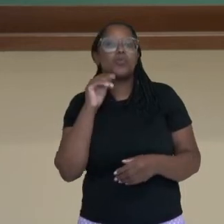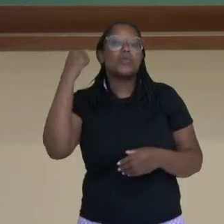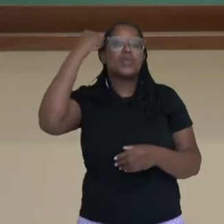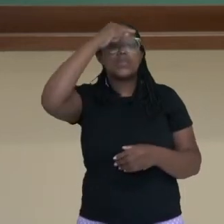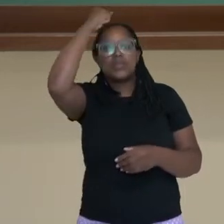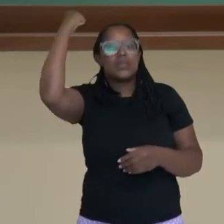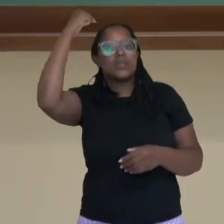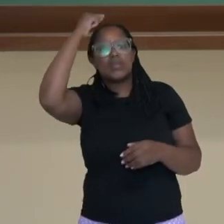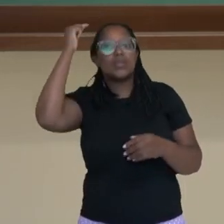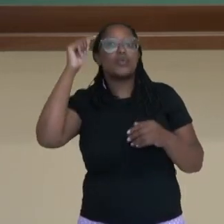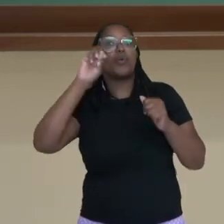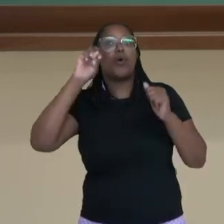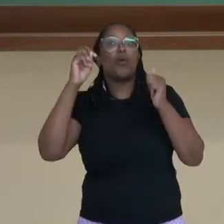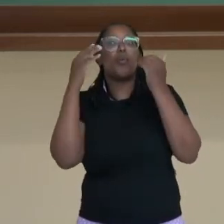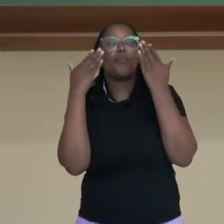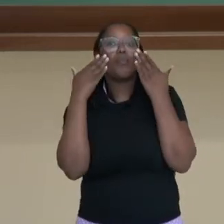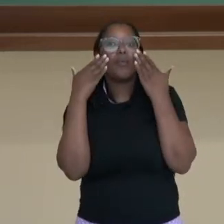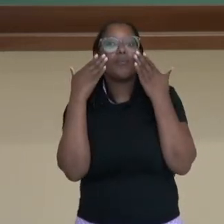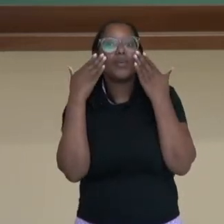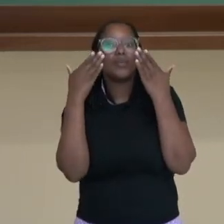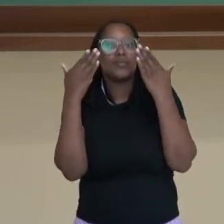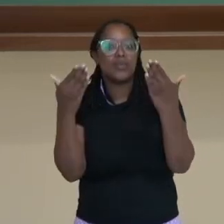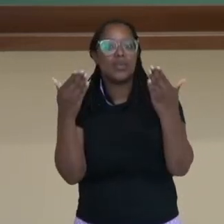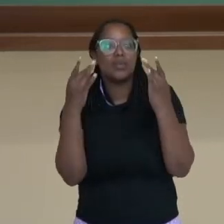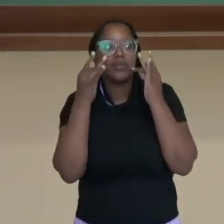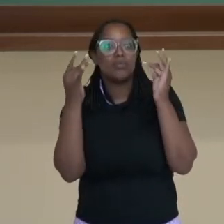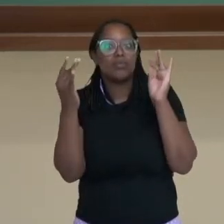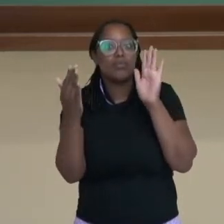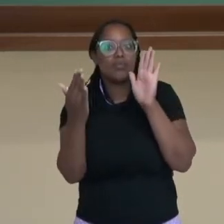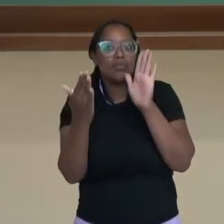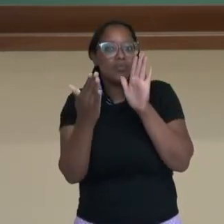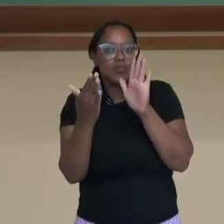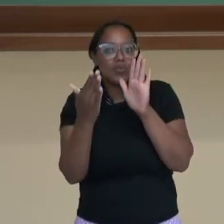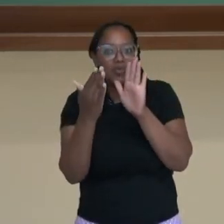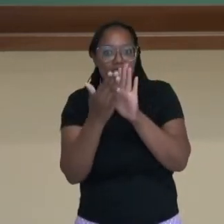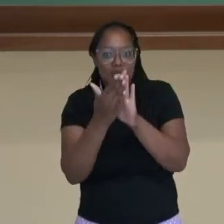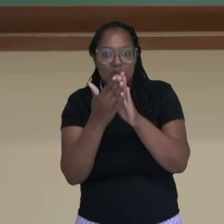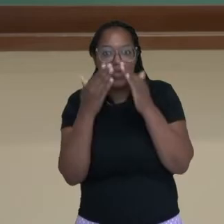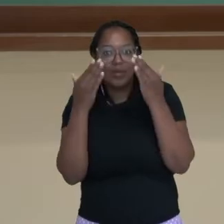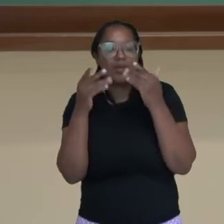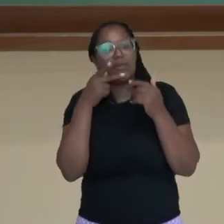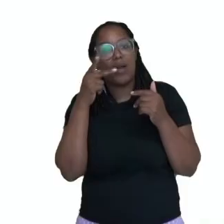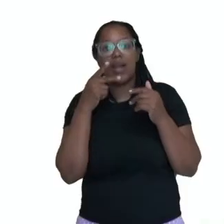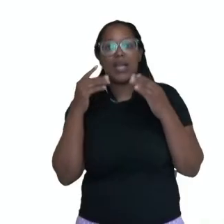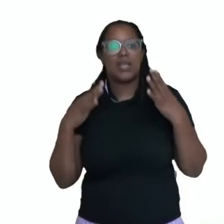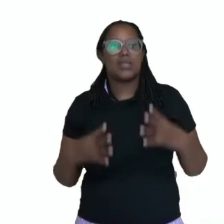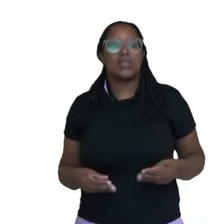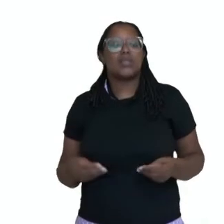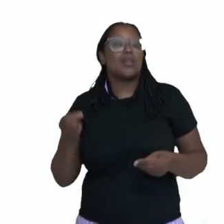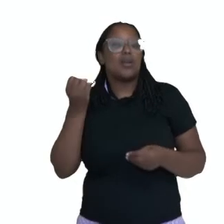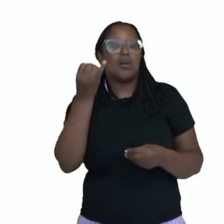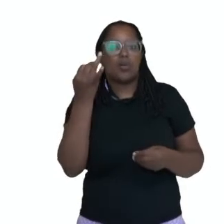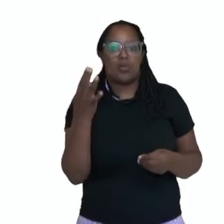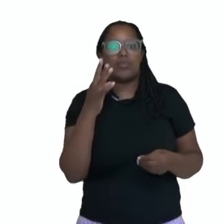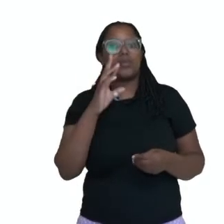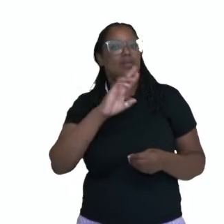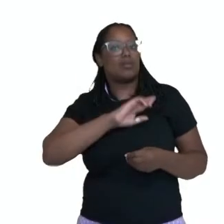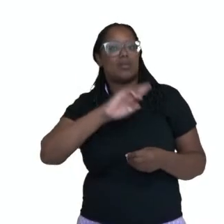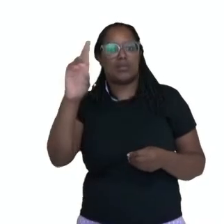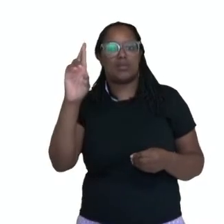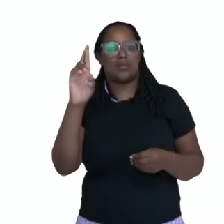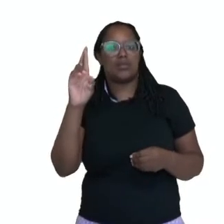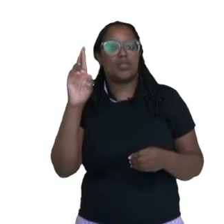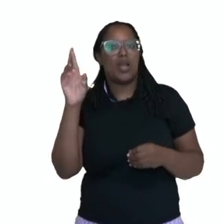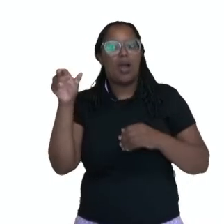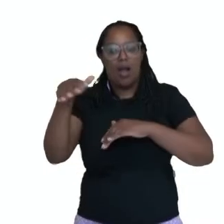a aparição, que acontece no nosso dia a dia, mas é sagrado. Algumas religiões organizam o tempo de